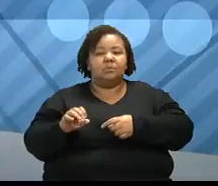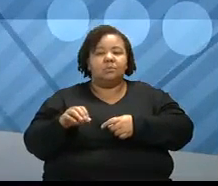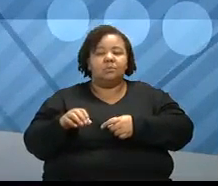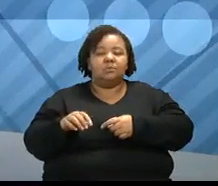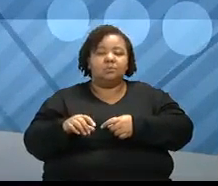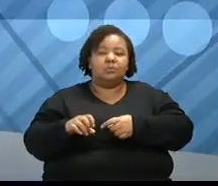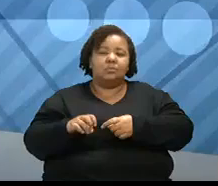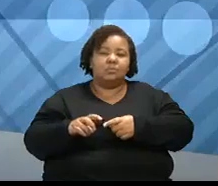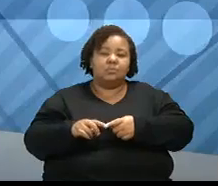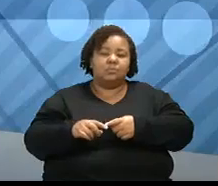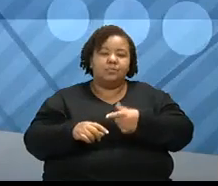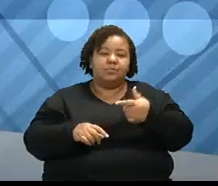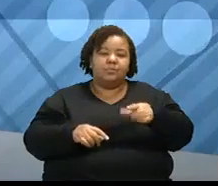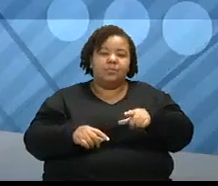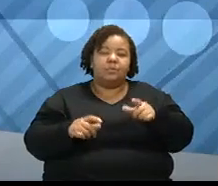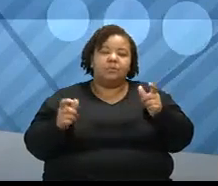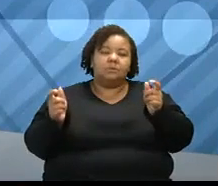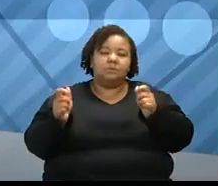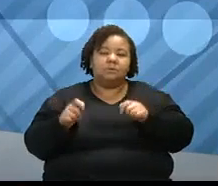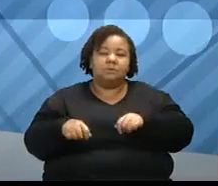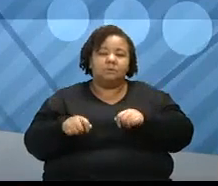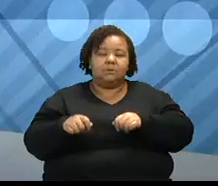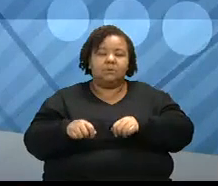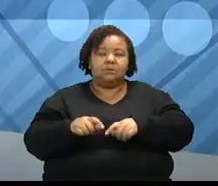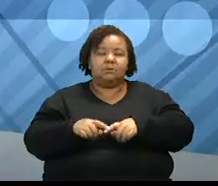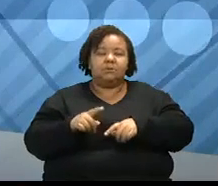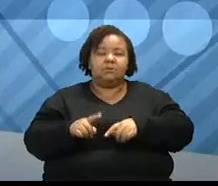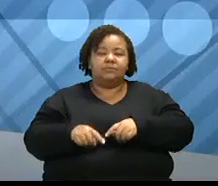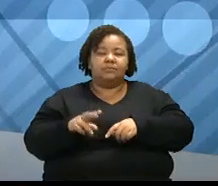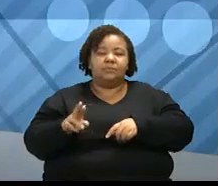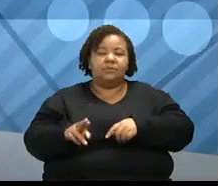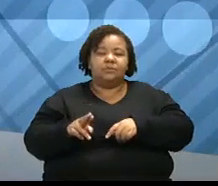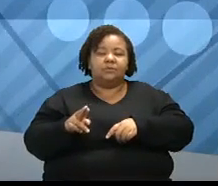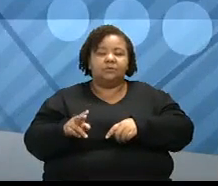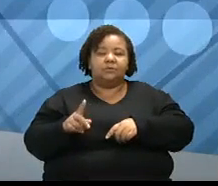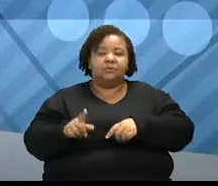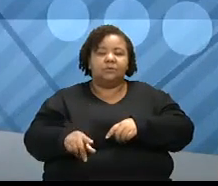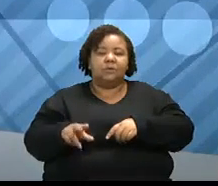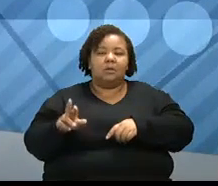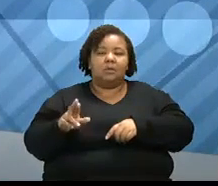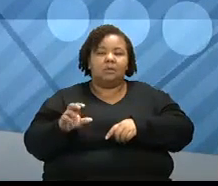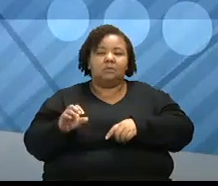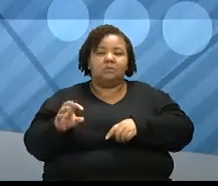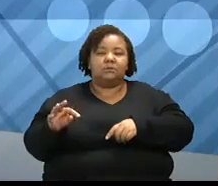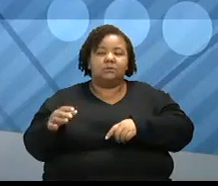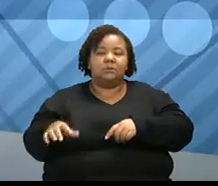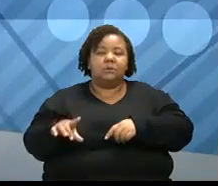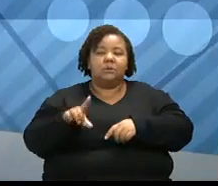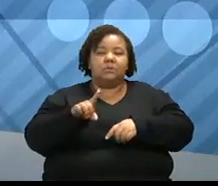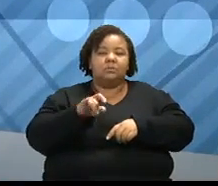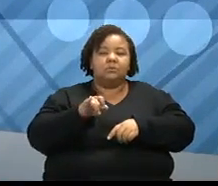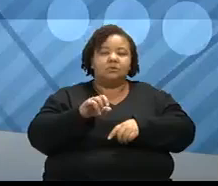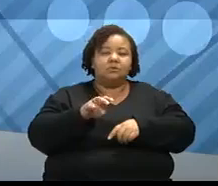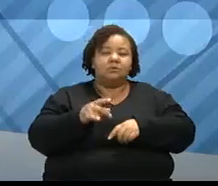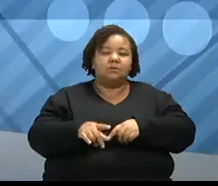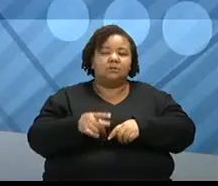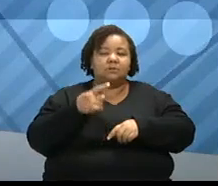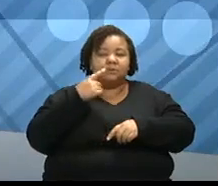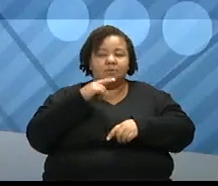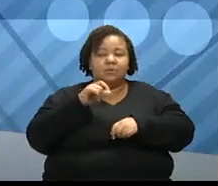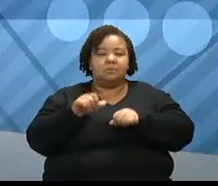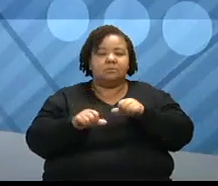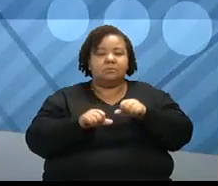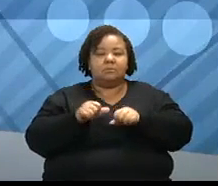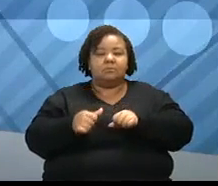não. Uma outra possibilidade é empregar o rotacional e o divergente para reestruturar o teorema de